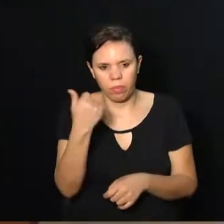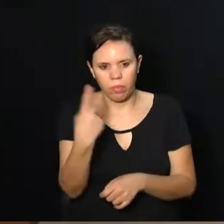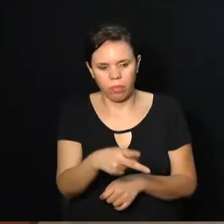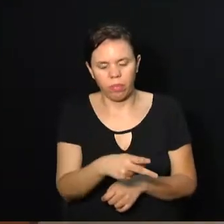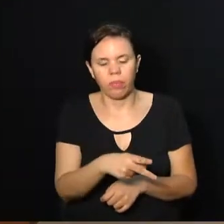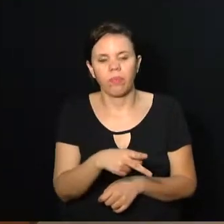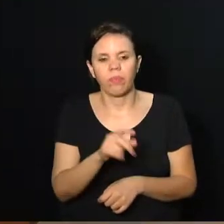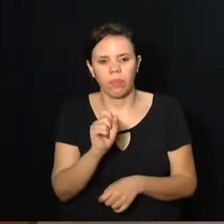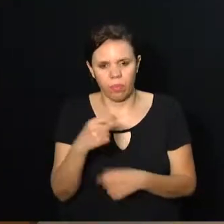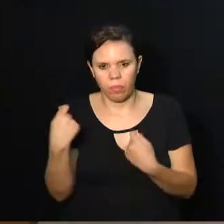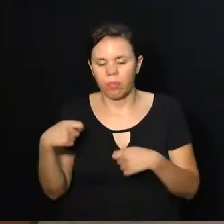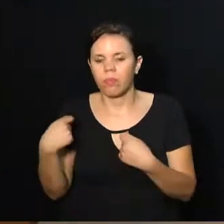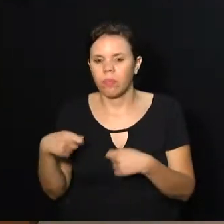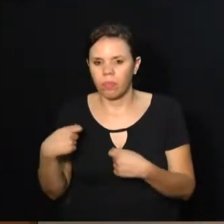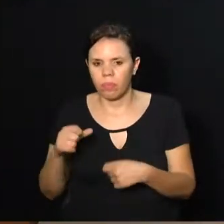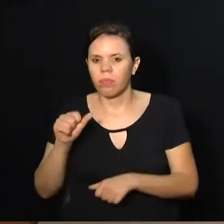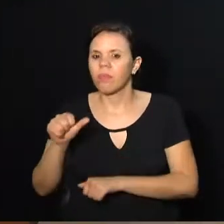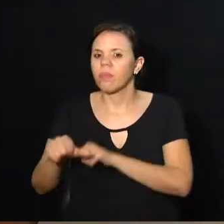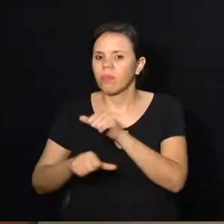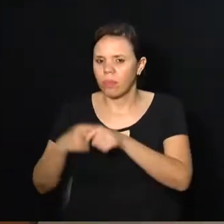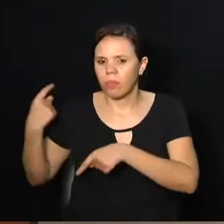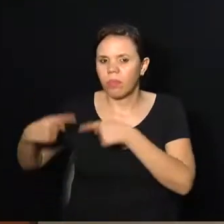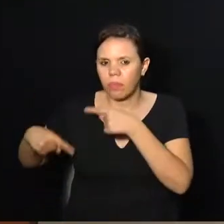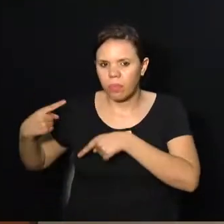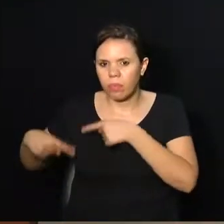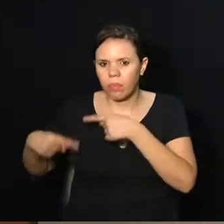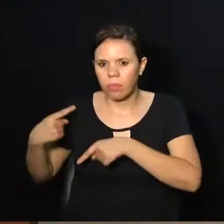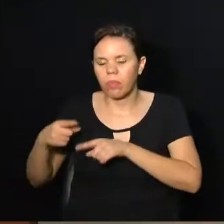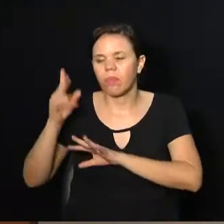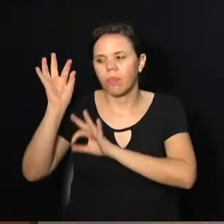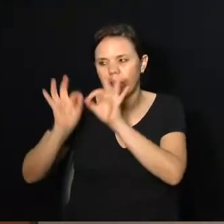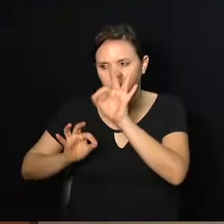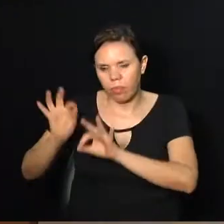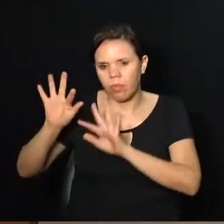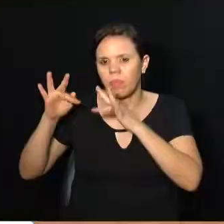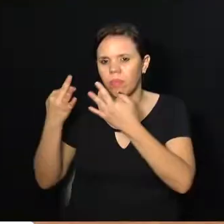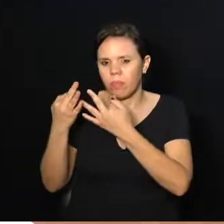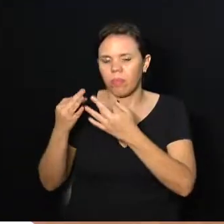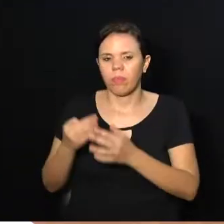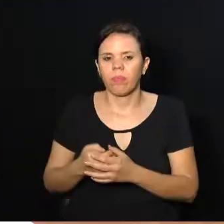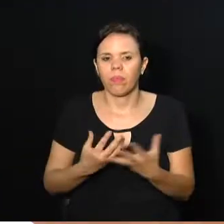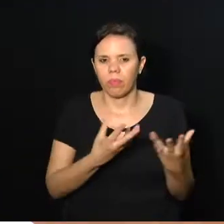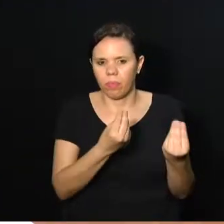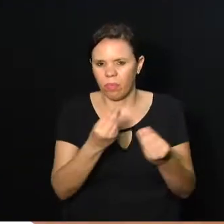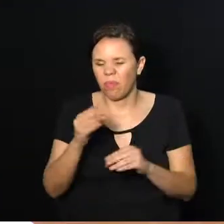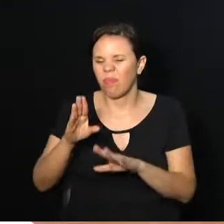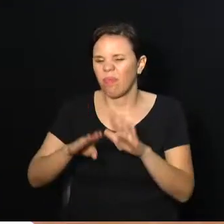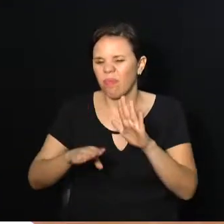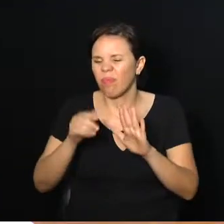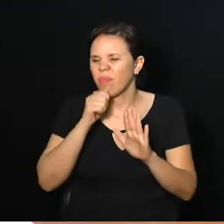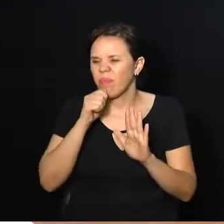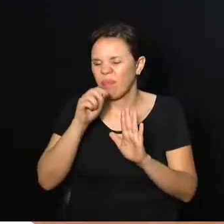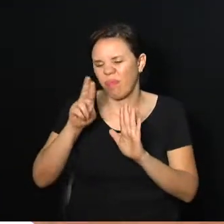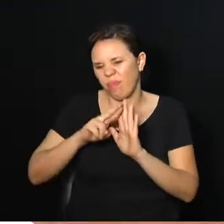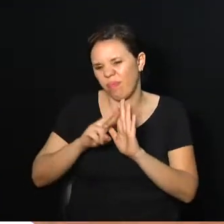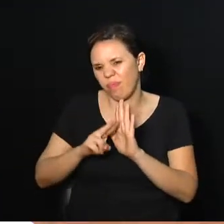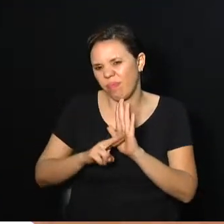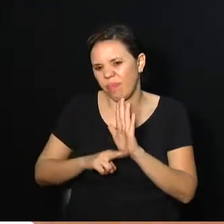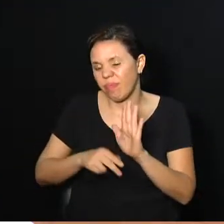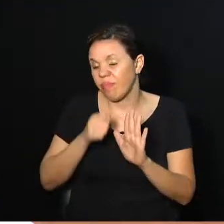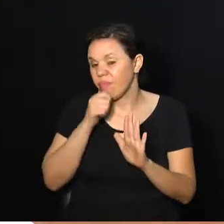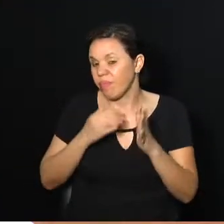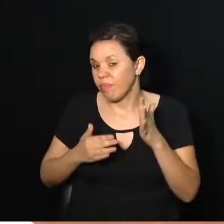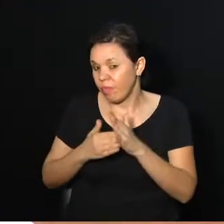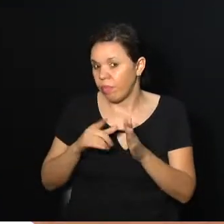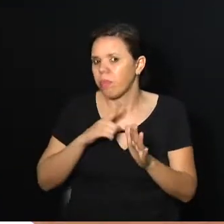mas precisa mudar a política de planejamento familiar, porque é muito burocrático, e se não for